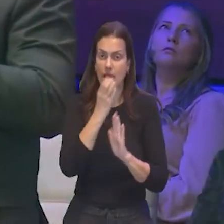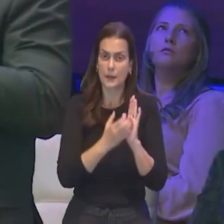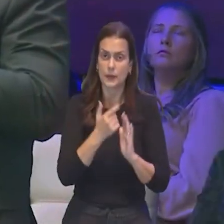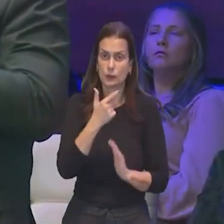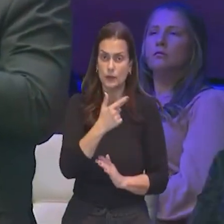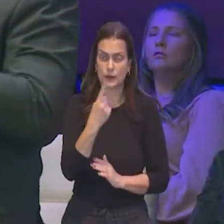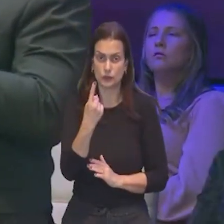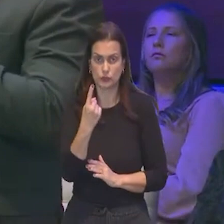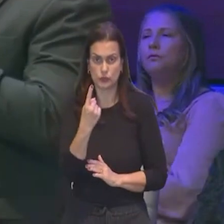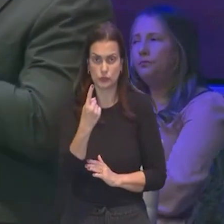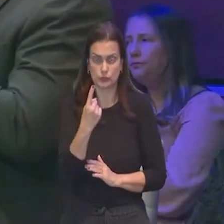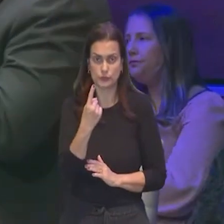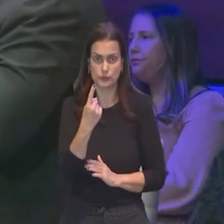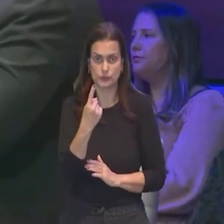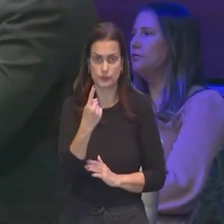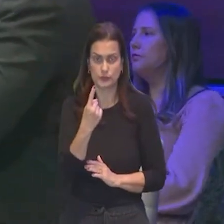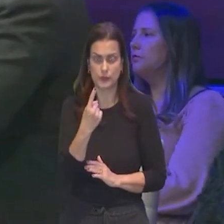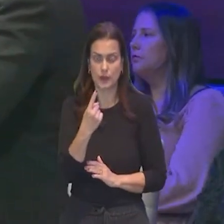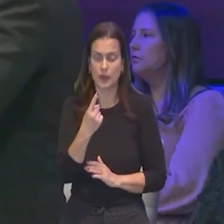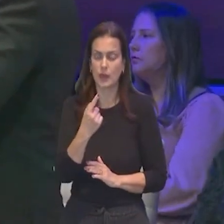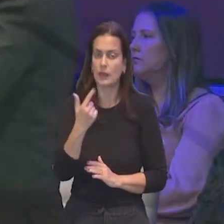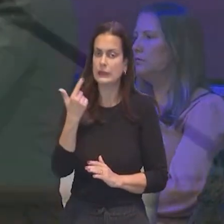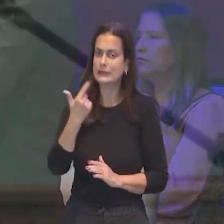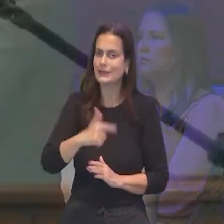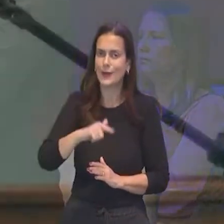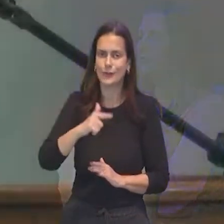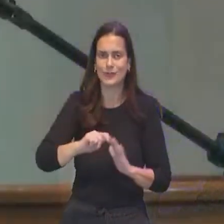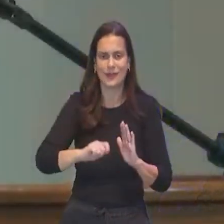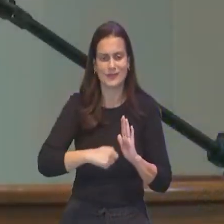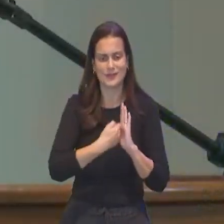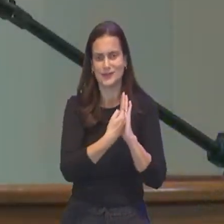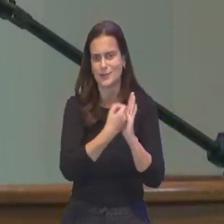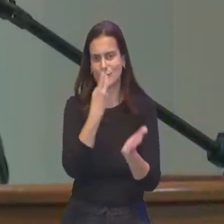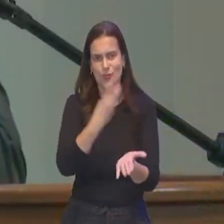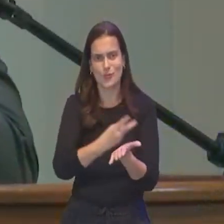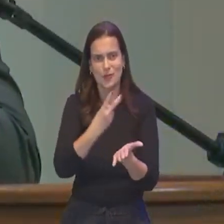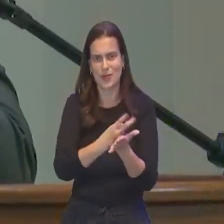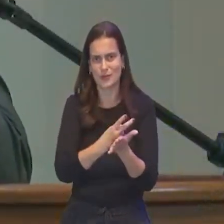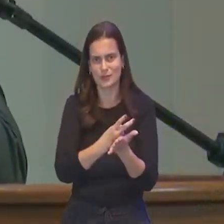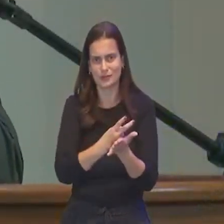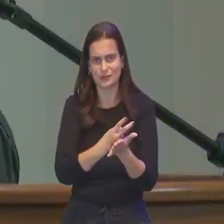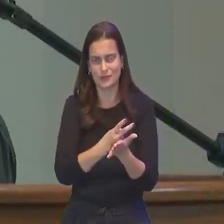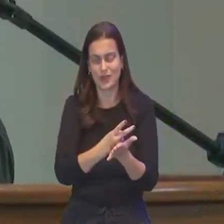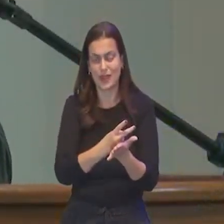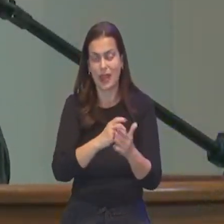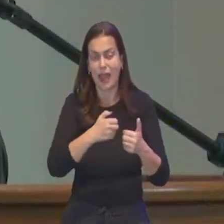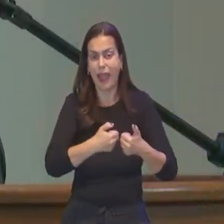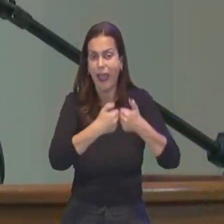21, nós não temos este simbolismo da arca. A arca ficou no passado.